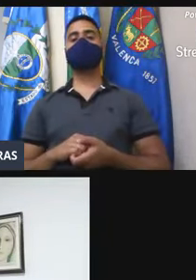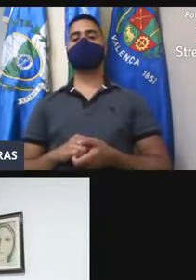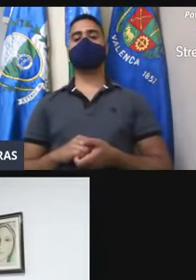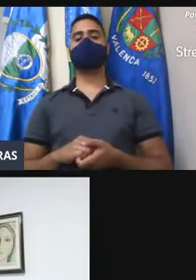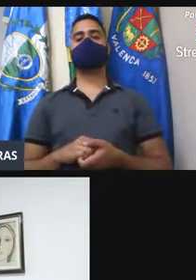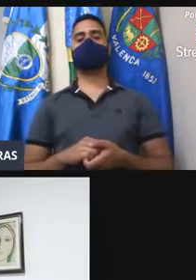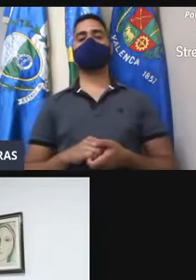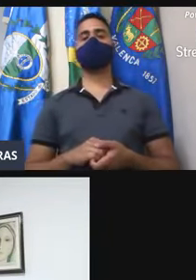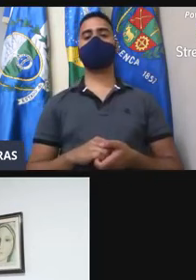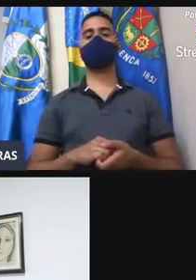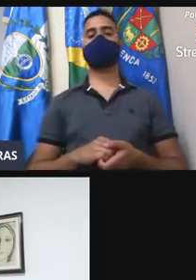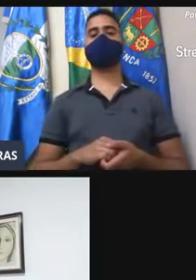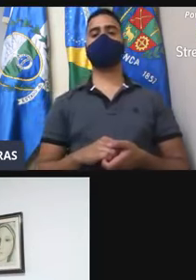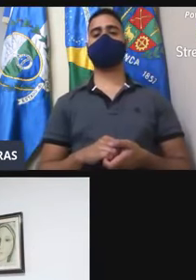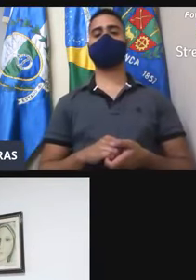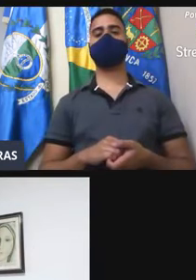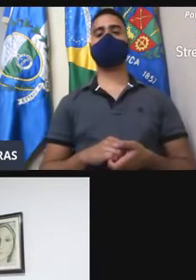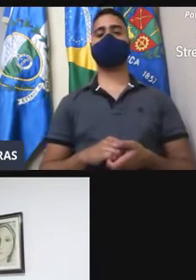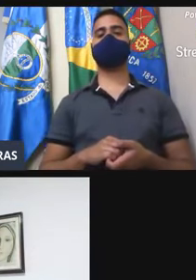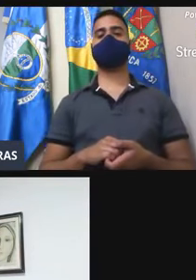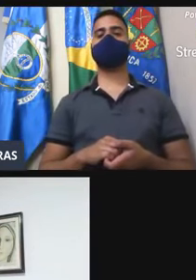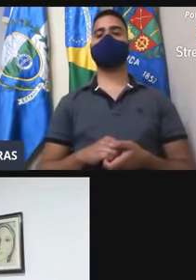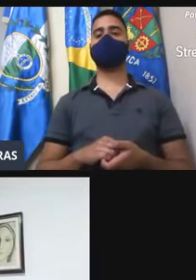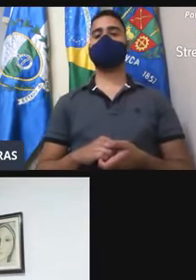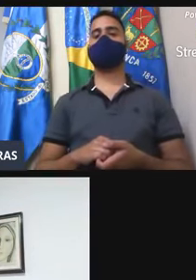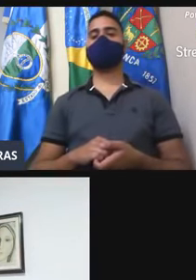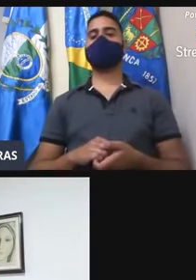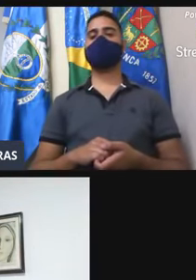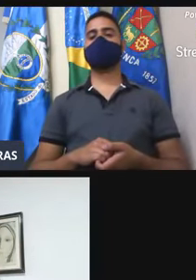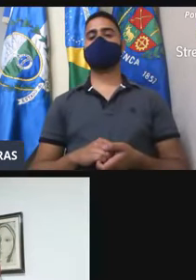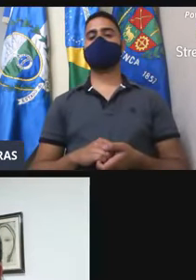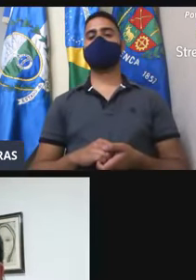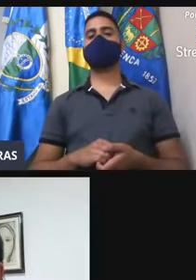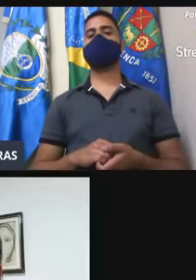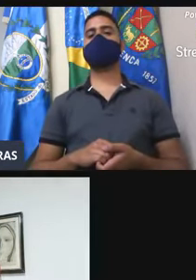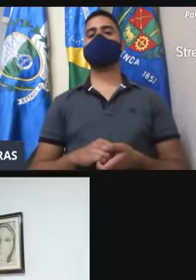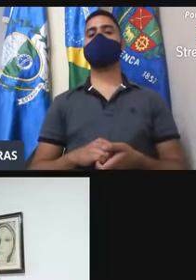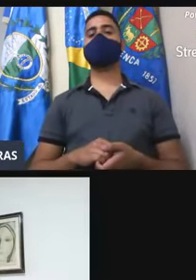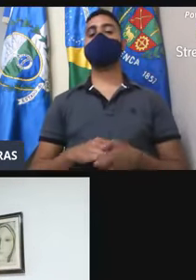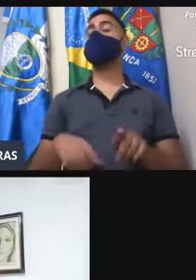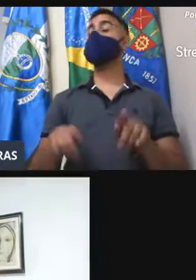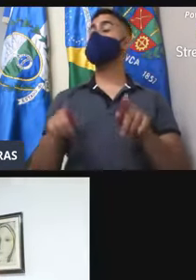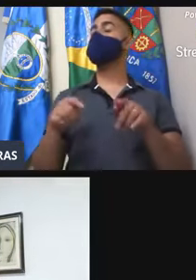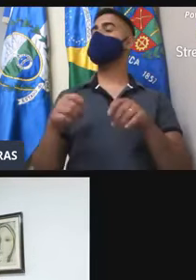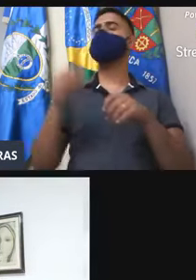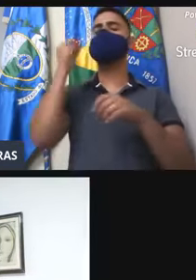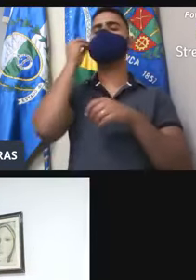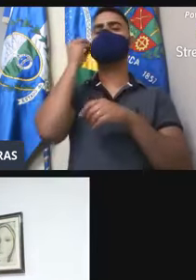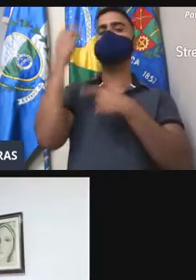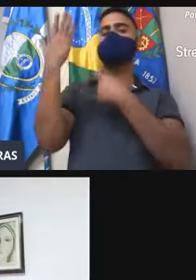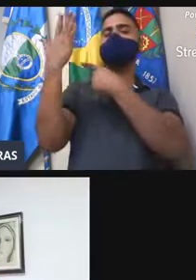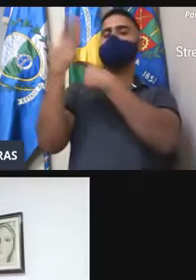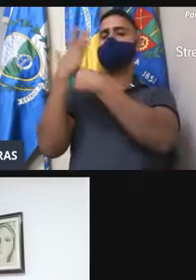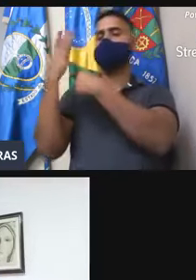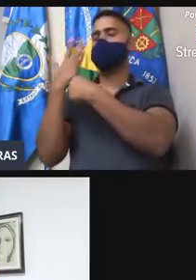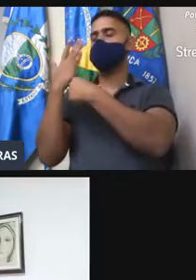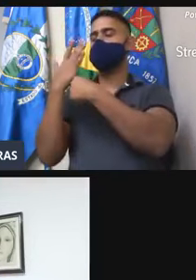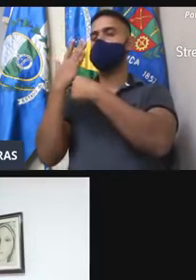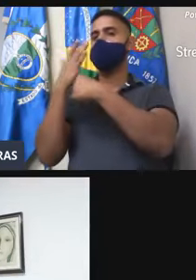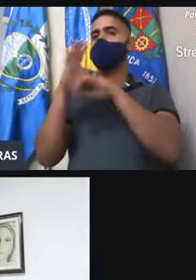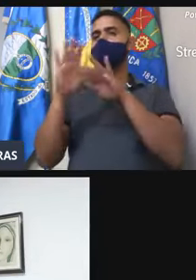elas, por a gente ter esse contato, né, com os abrigos, com a PAI, a gente busca ajuda,